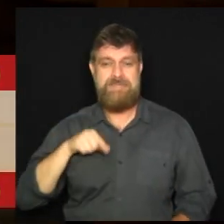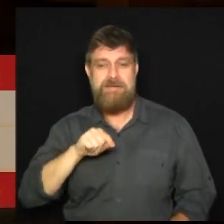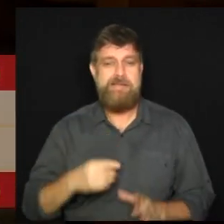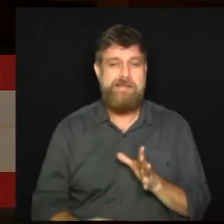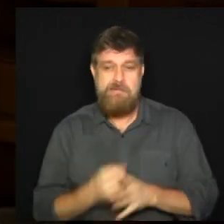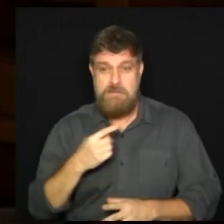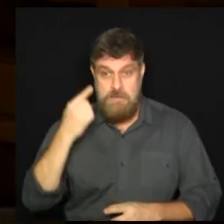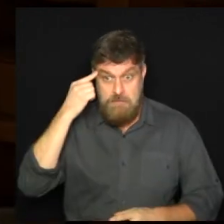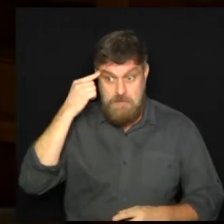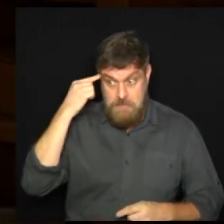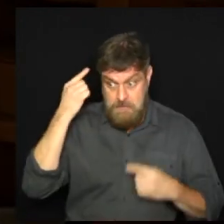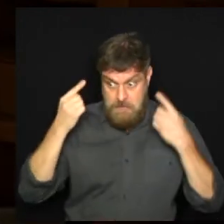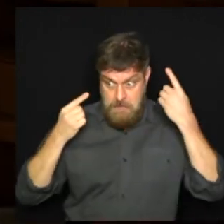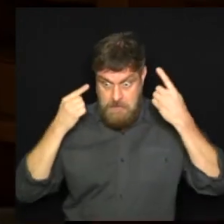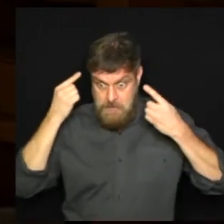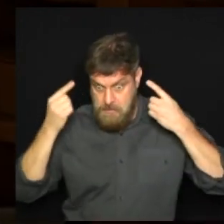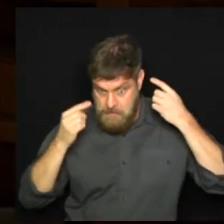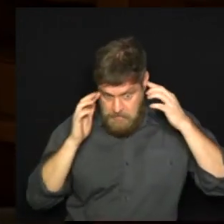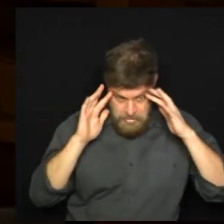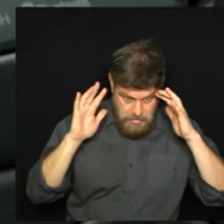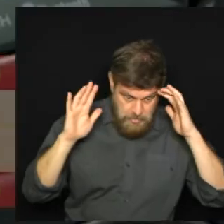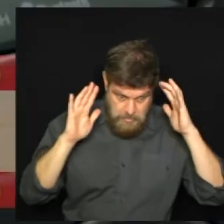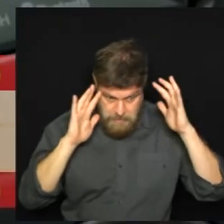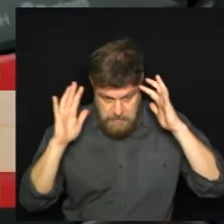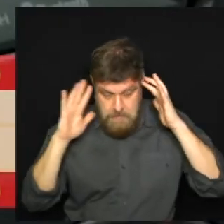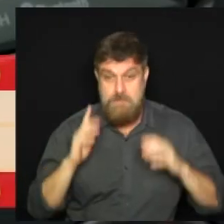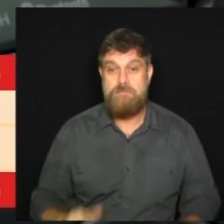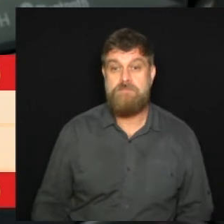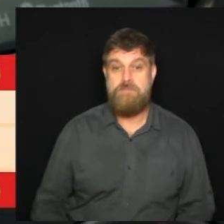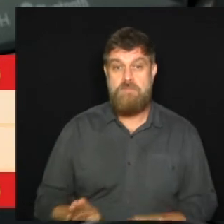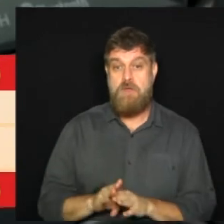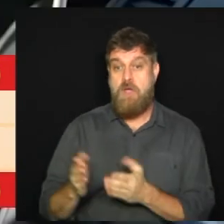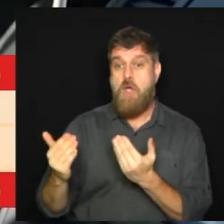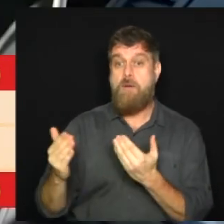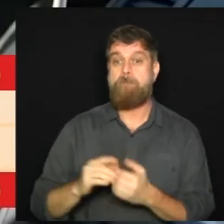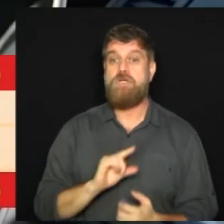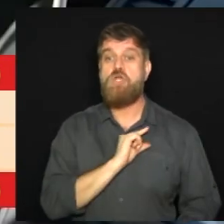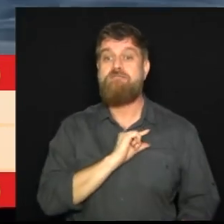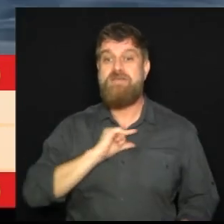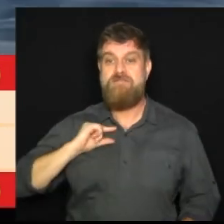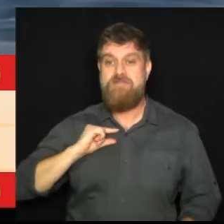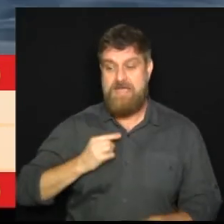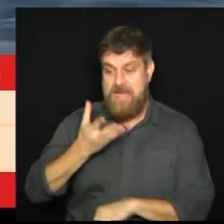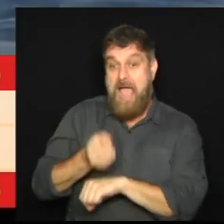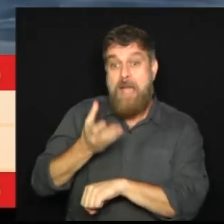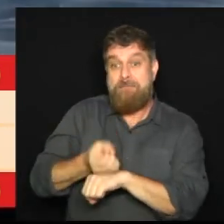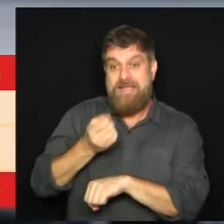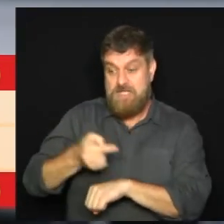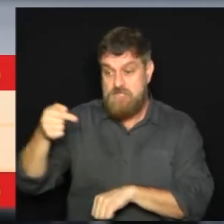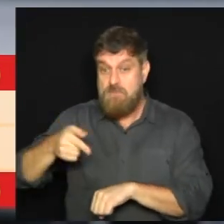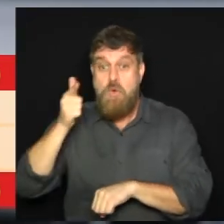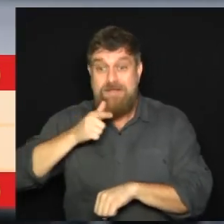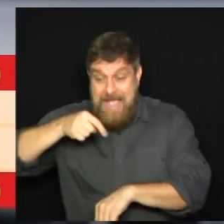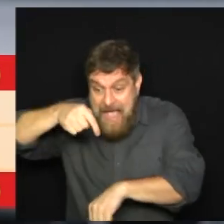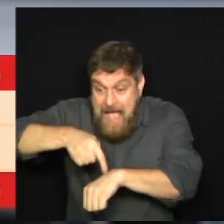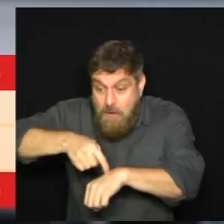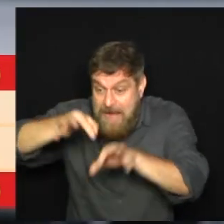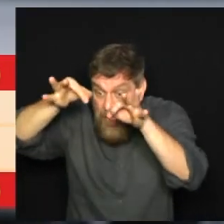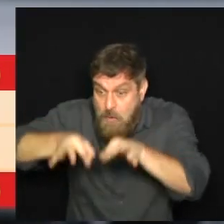Invisível. Tem ainda drama brasileiro e até terror. Olha aí. Na trama, um cientista brilhante descobre como se